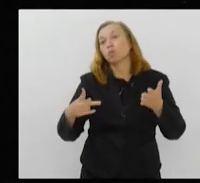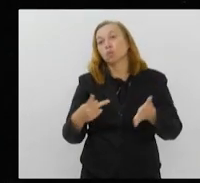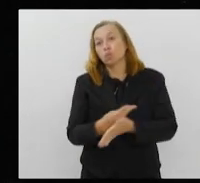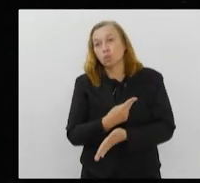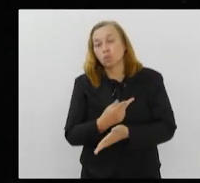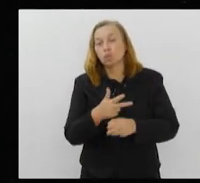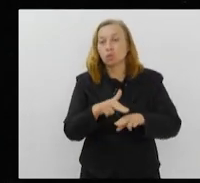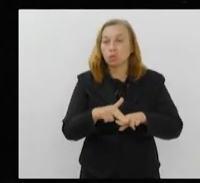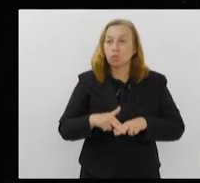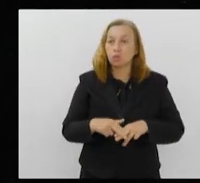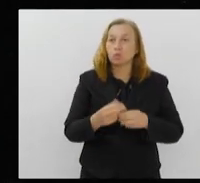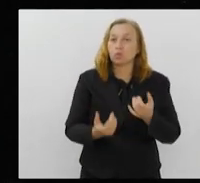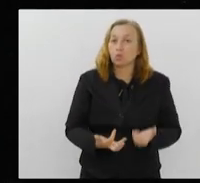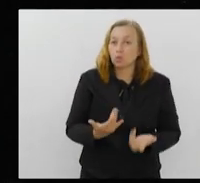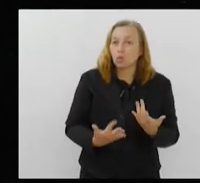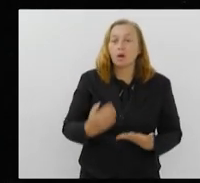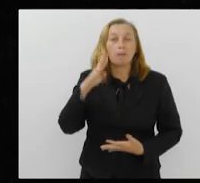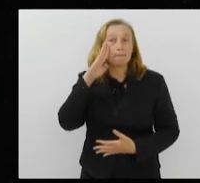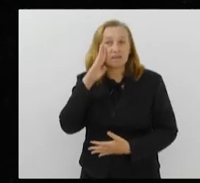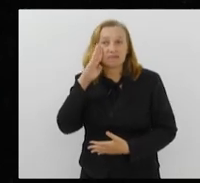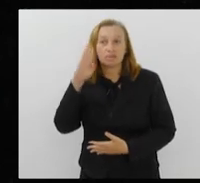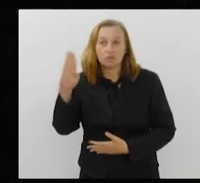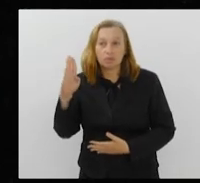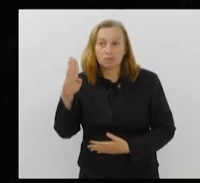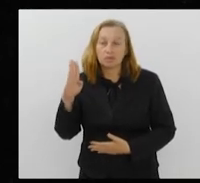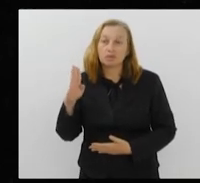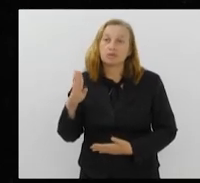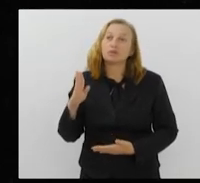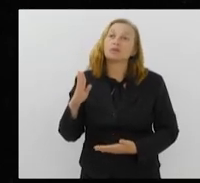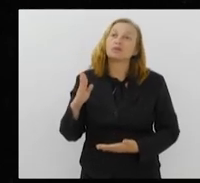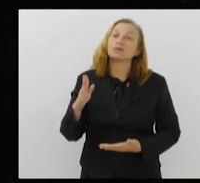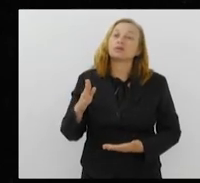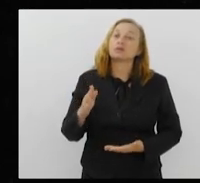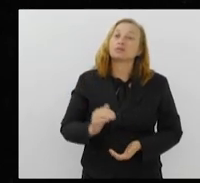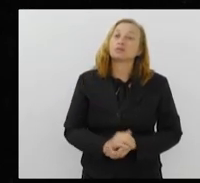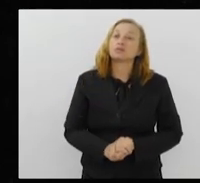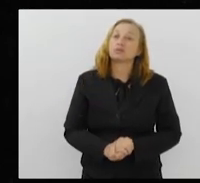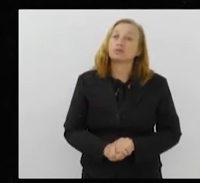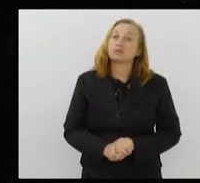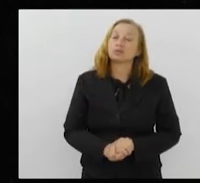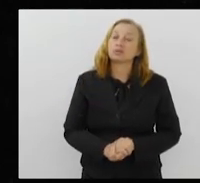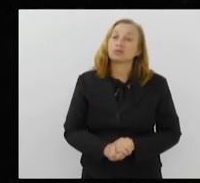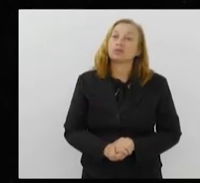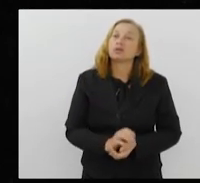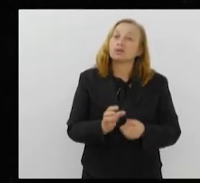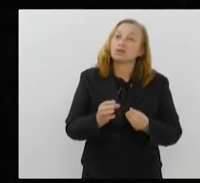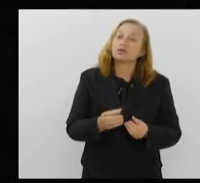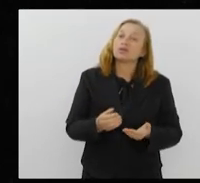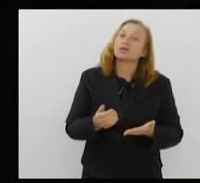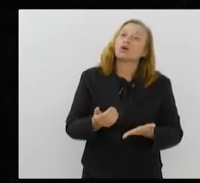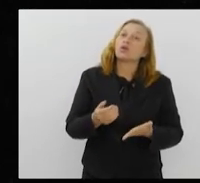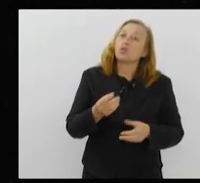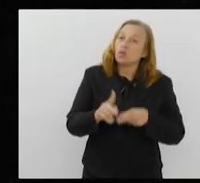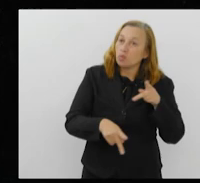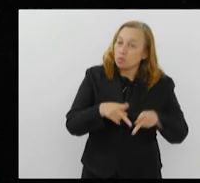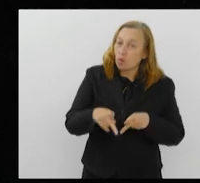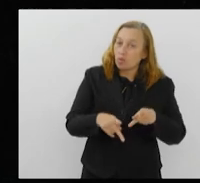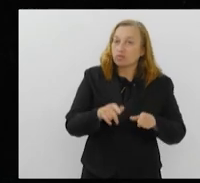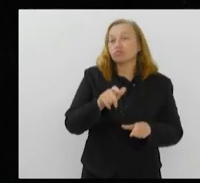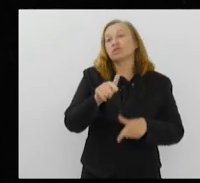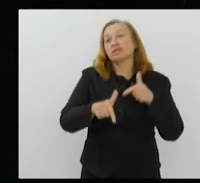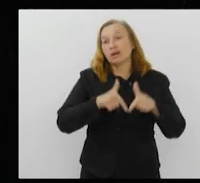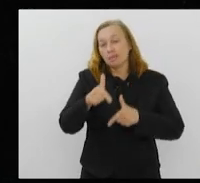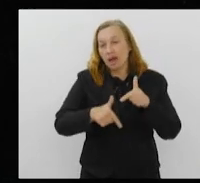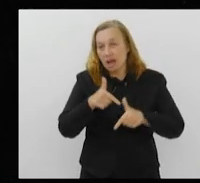dessas queimadas, principalmente paga cada vez mais a classe trabalhadora, ou seja, aqueles que